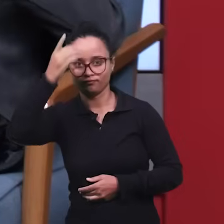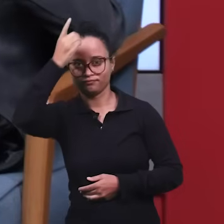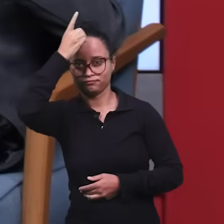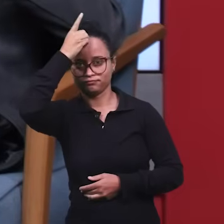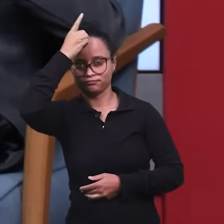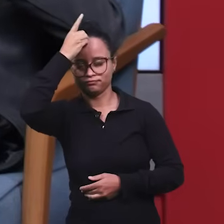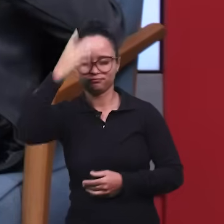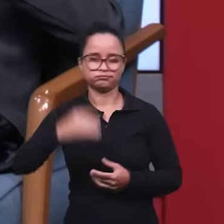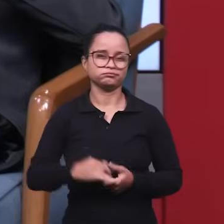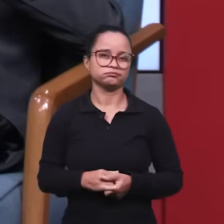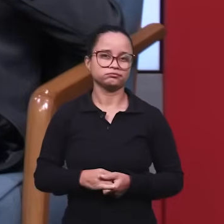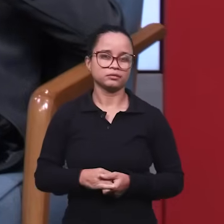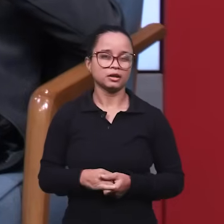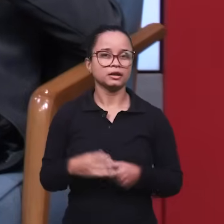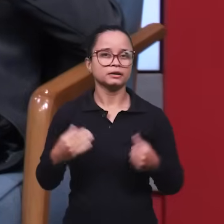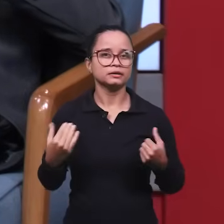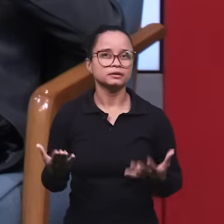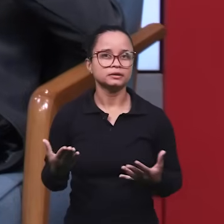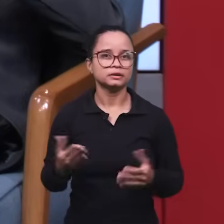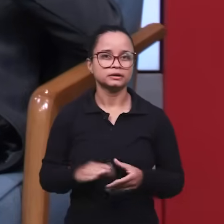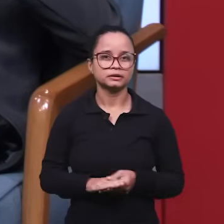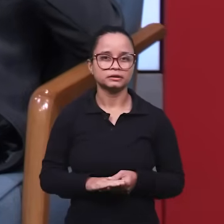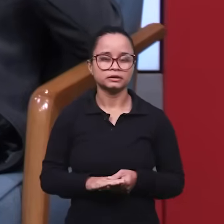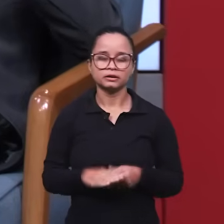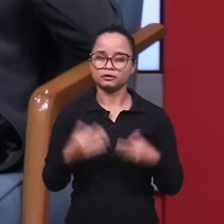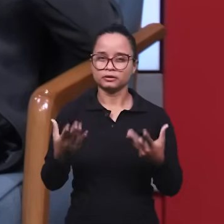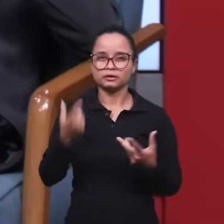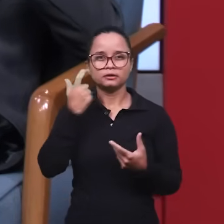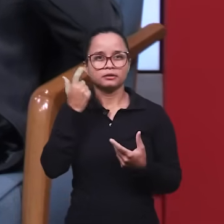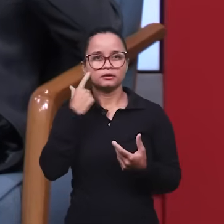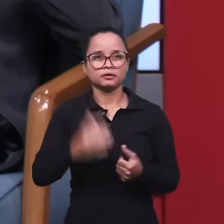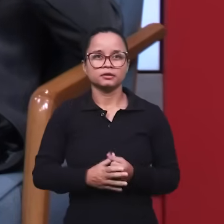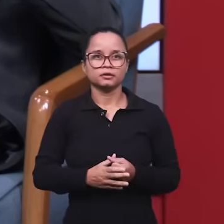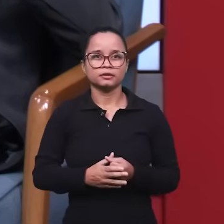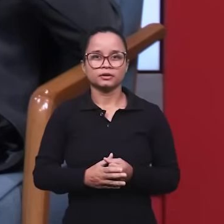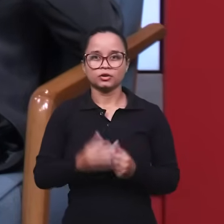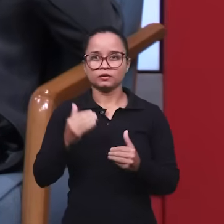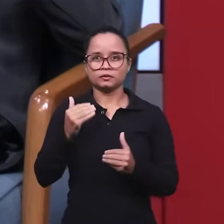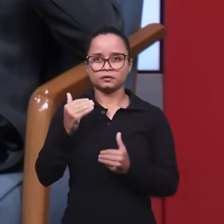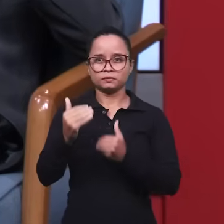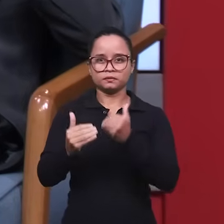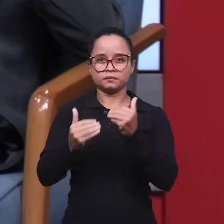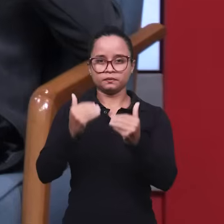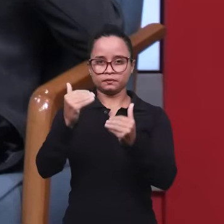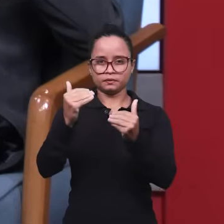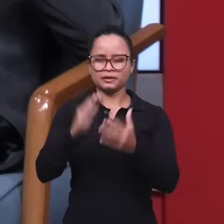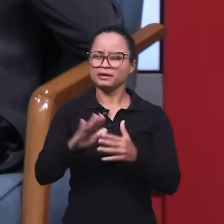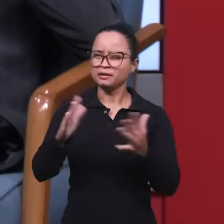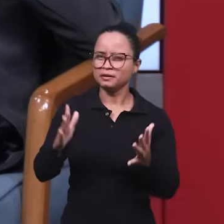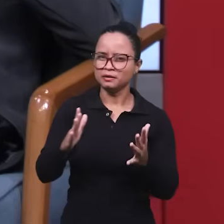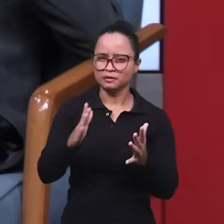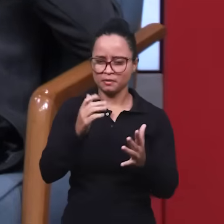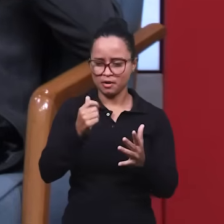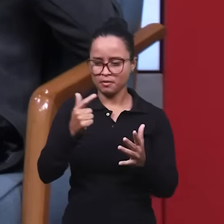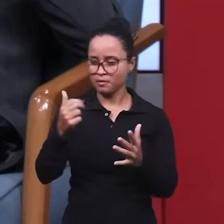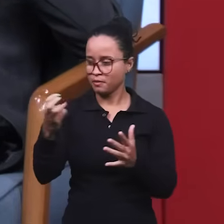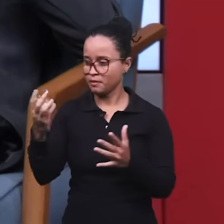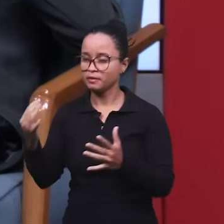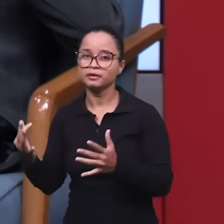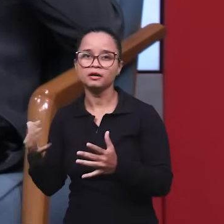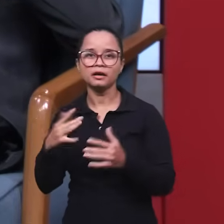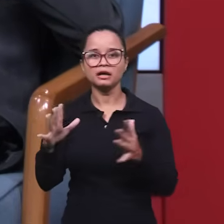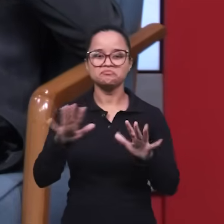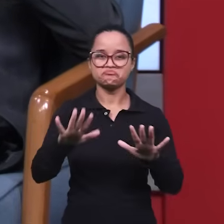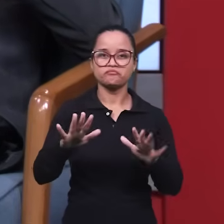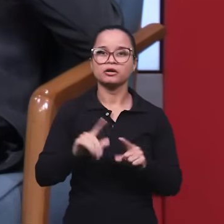dom. Mas será que até na sequência ele coloca equivocadamente? Não, ele não